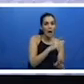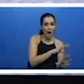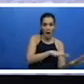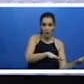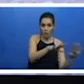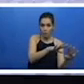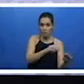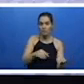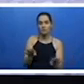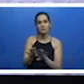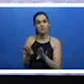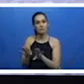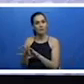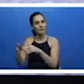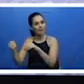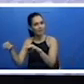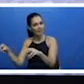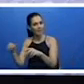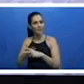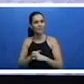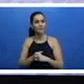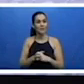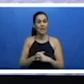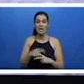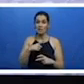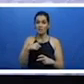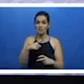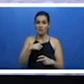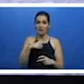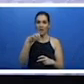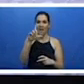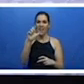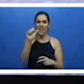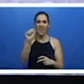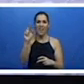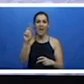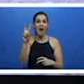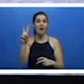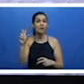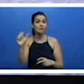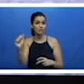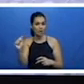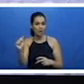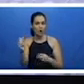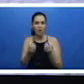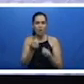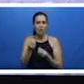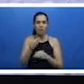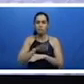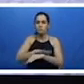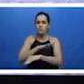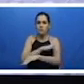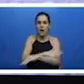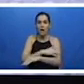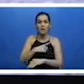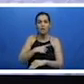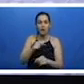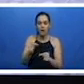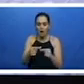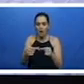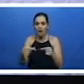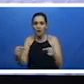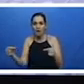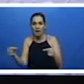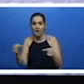um larval e um adulto. Quanto ao estágio larval, vou citar como exemplo sapos, rãs e pererecas que tem o girino,